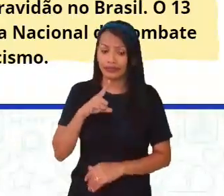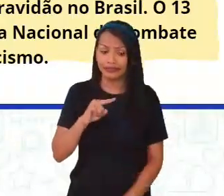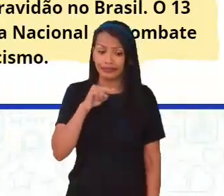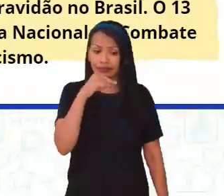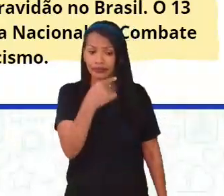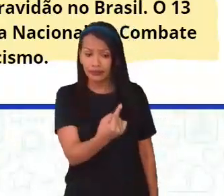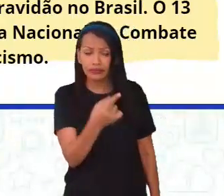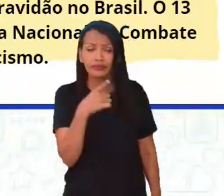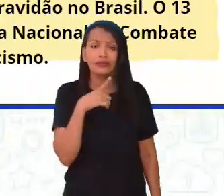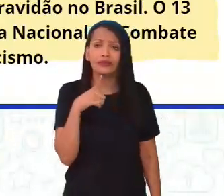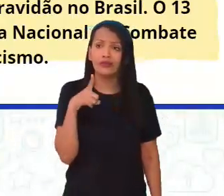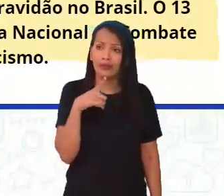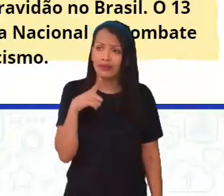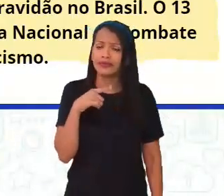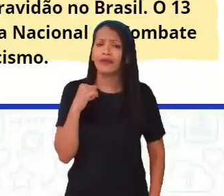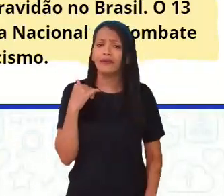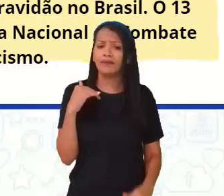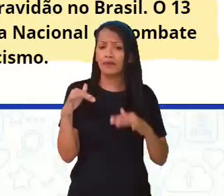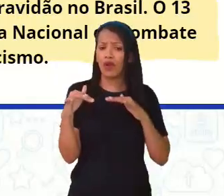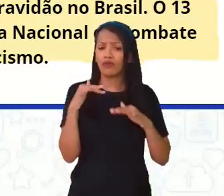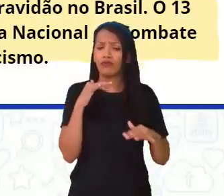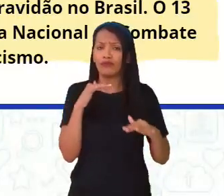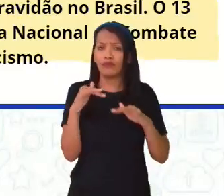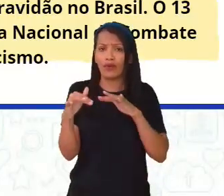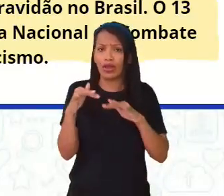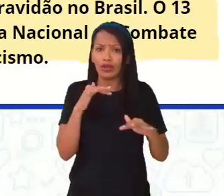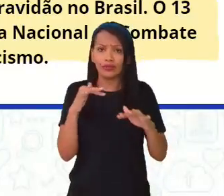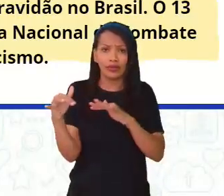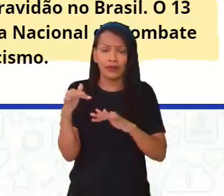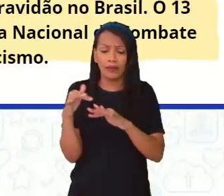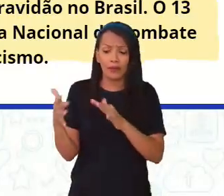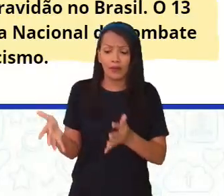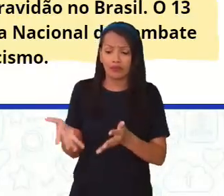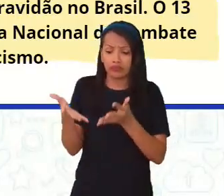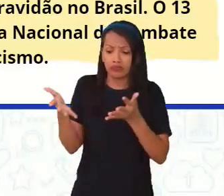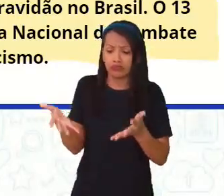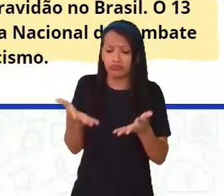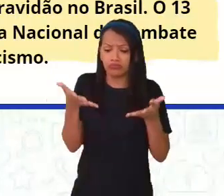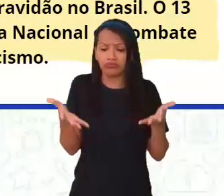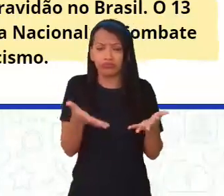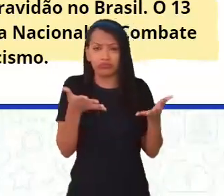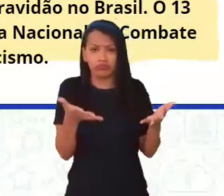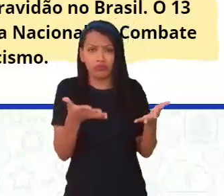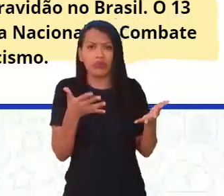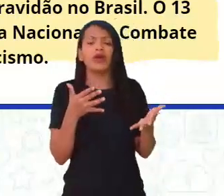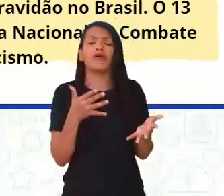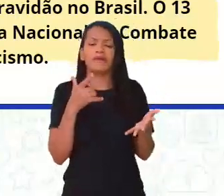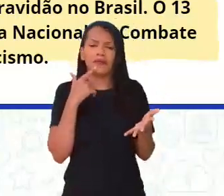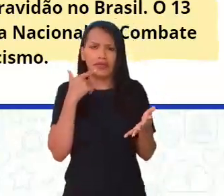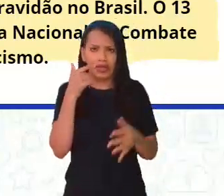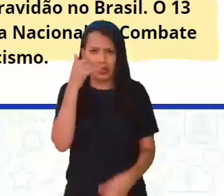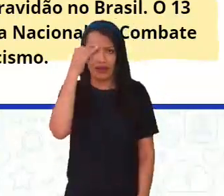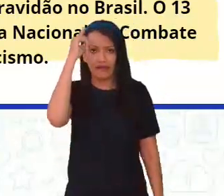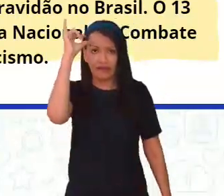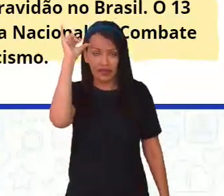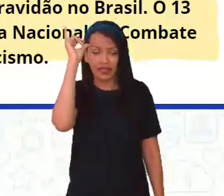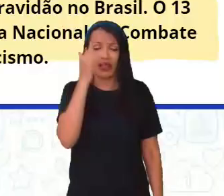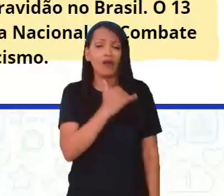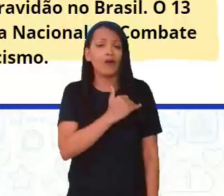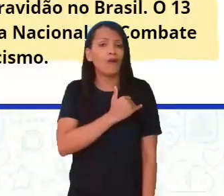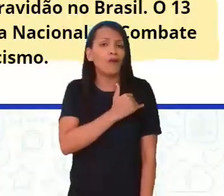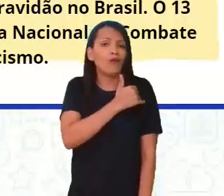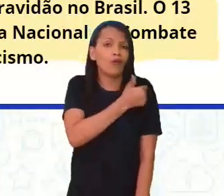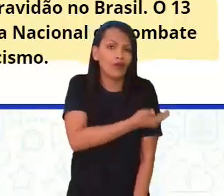depois, logicamente, todo um movimento, né, esse movimento contra o racismo. Né? E esse